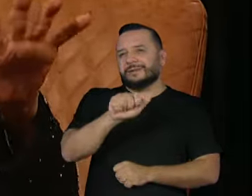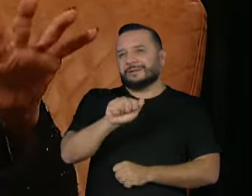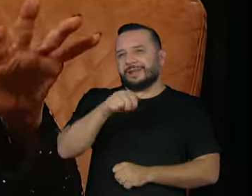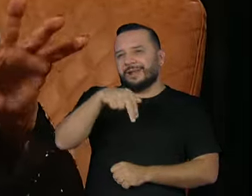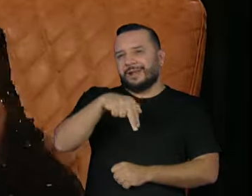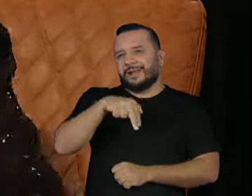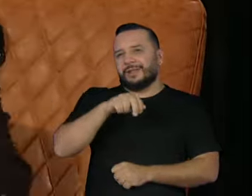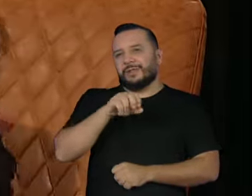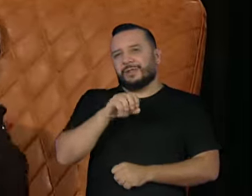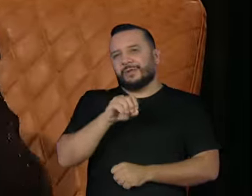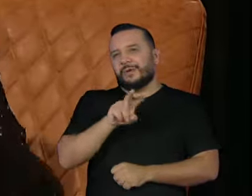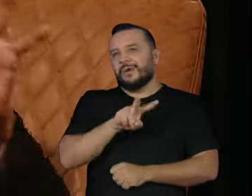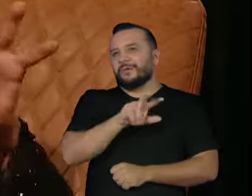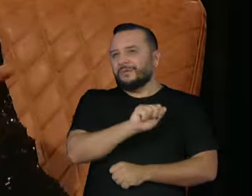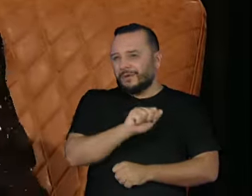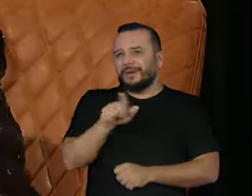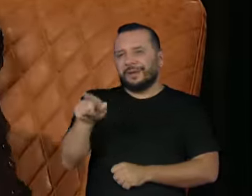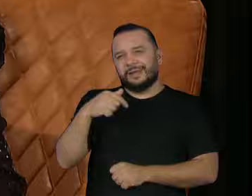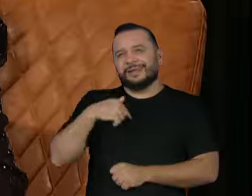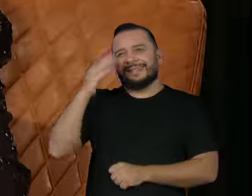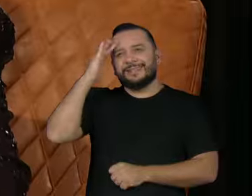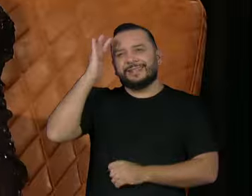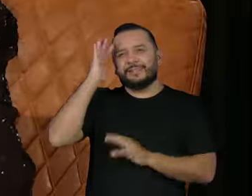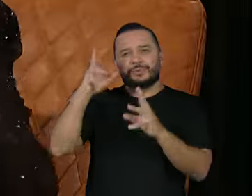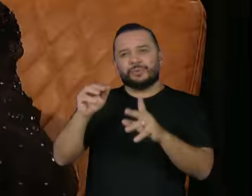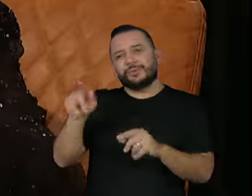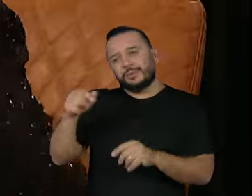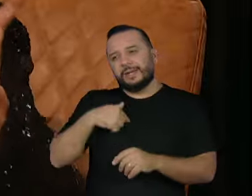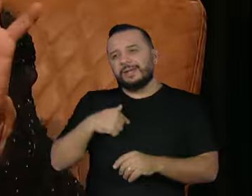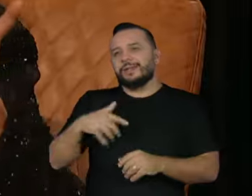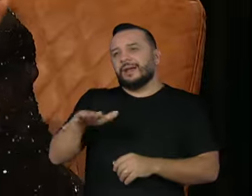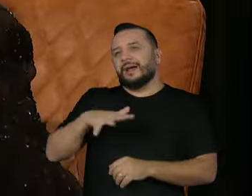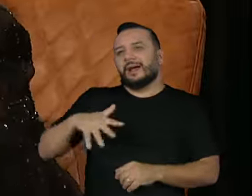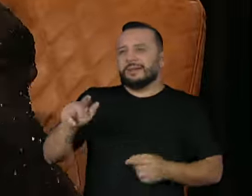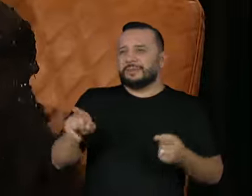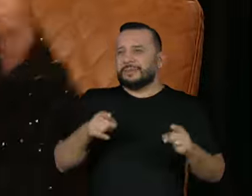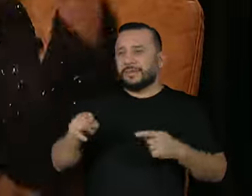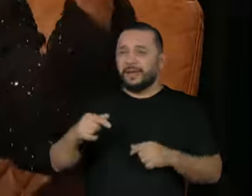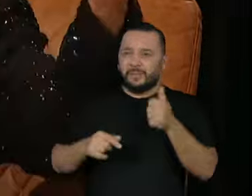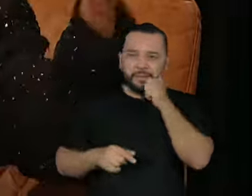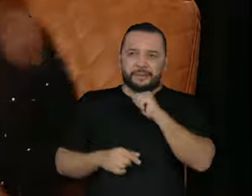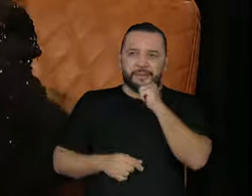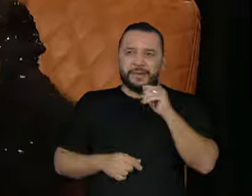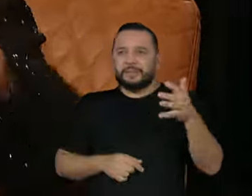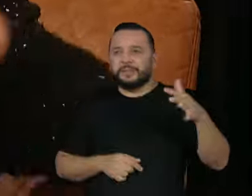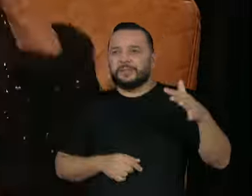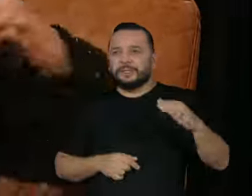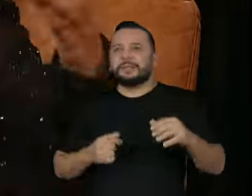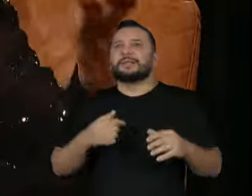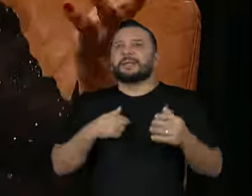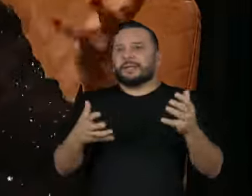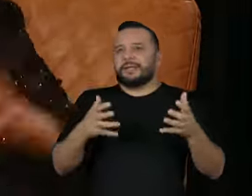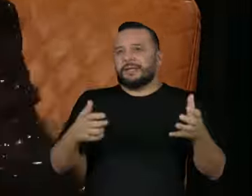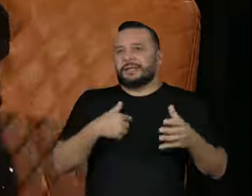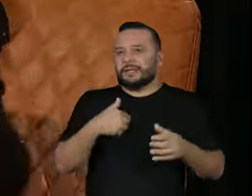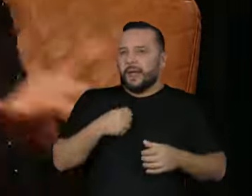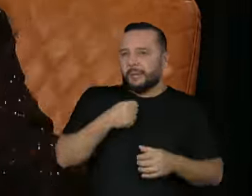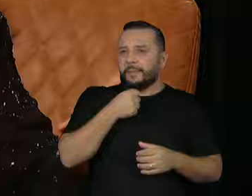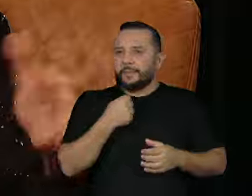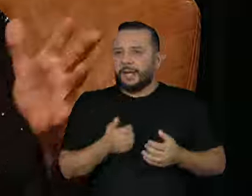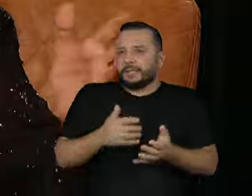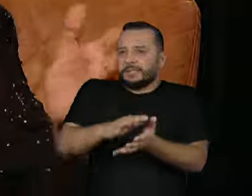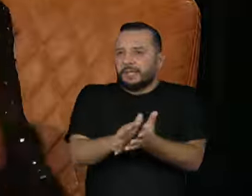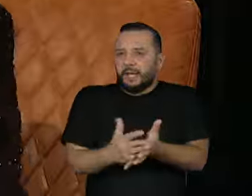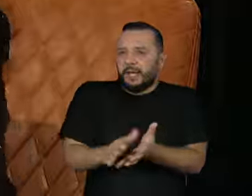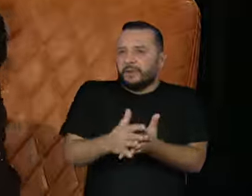tudo que era bossa nova, ele era muito musical. Mas a minha mãe, mais ou menos, ela queria que eu fosse sambista, cantar samba. Você é